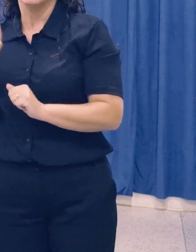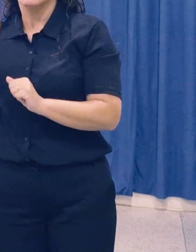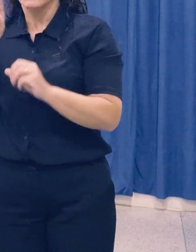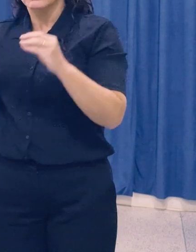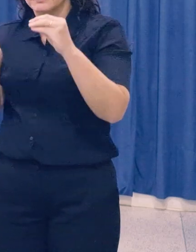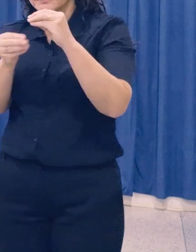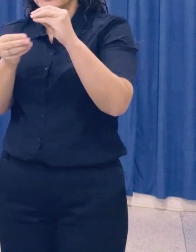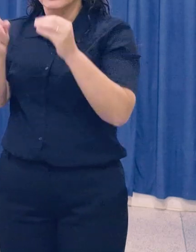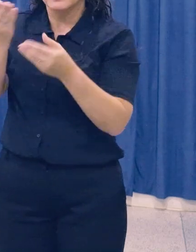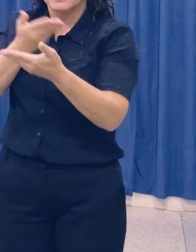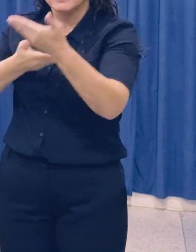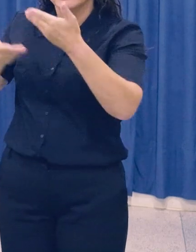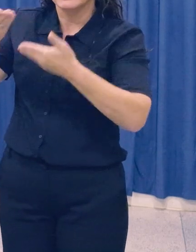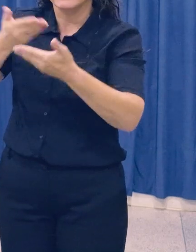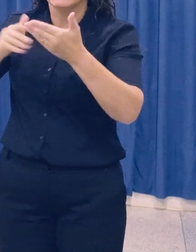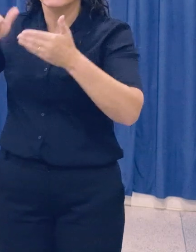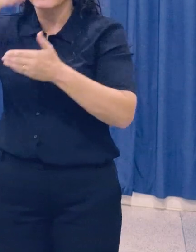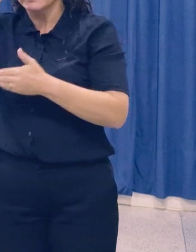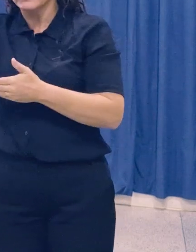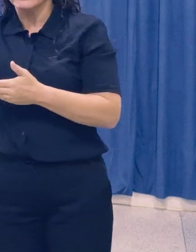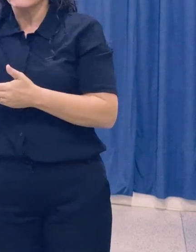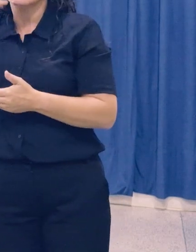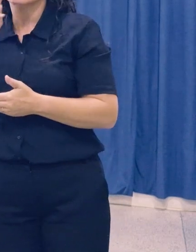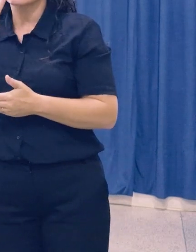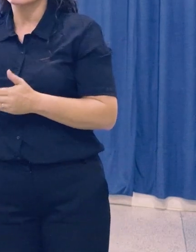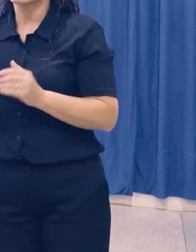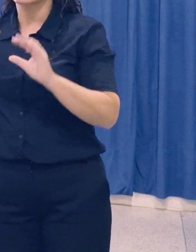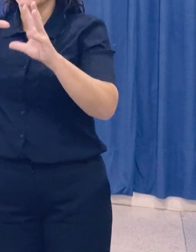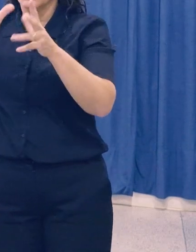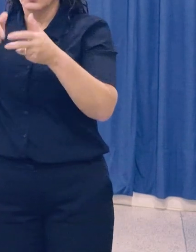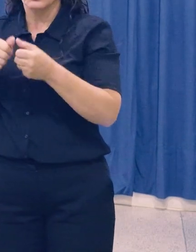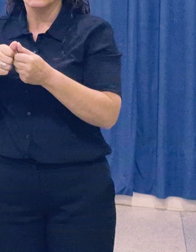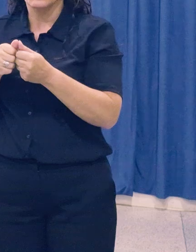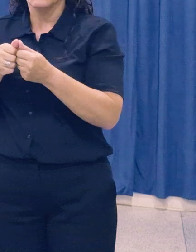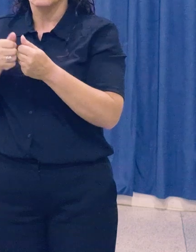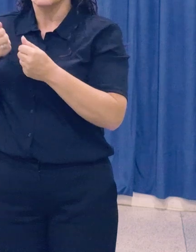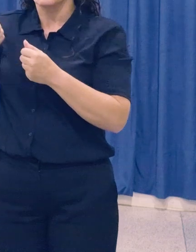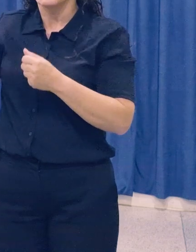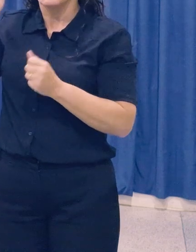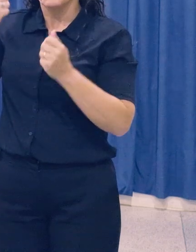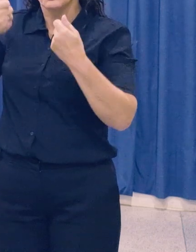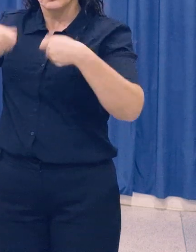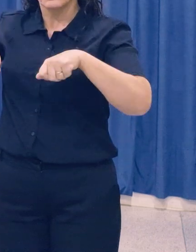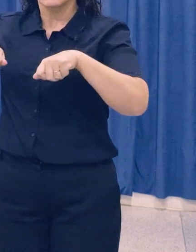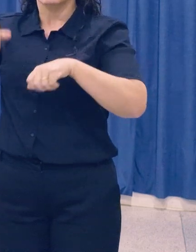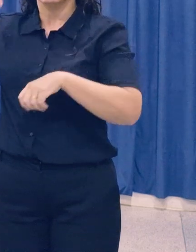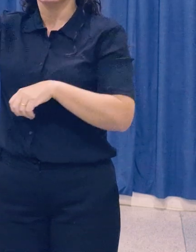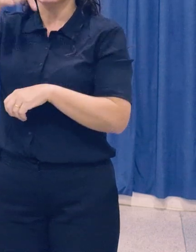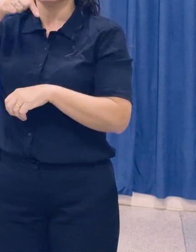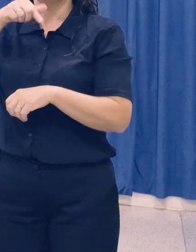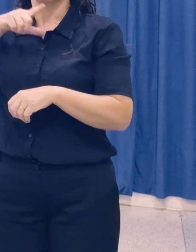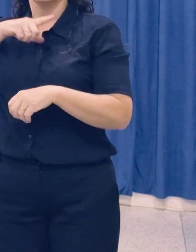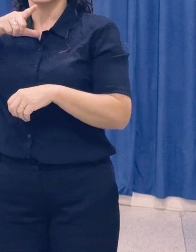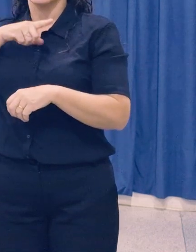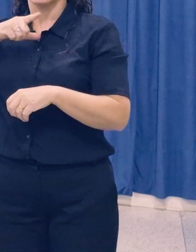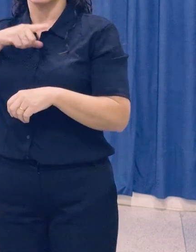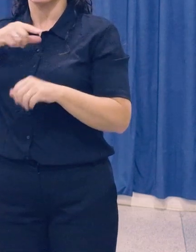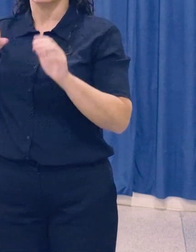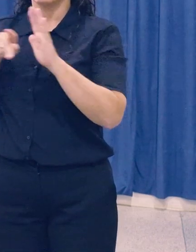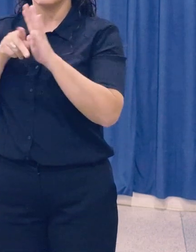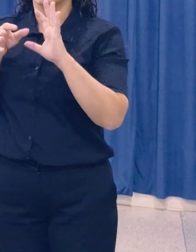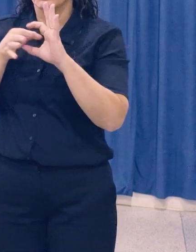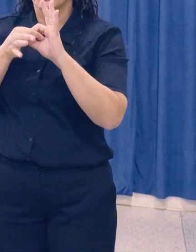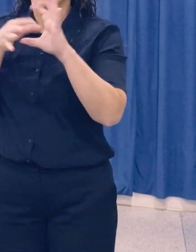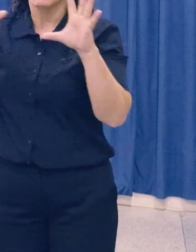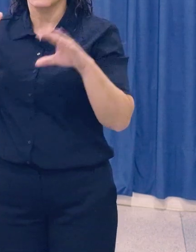outras pessoas. Para ver se todo mundo vai conseguir acessar aqui o QR Code, o Farol ele tem o Wi-Fi liberado para